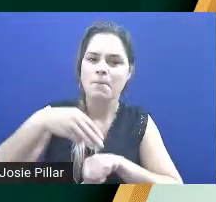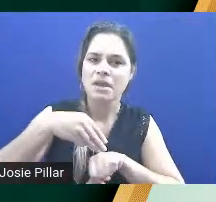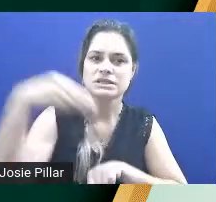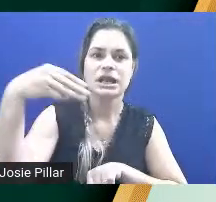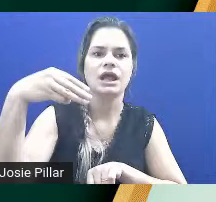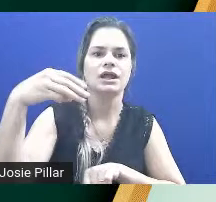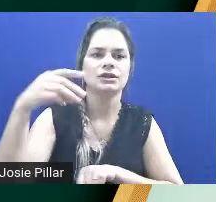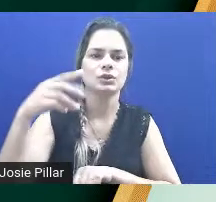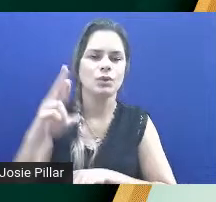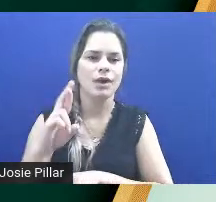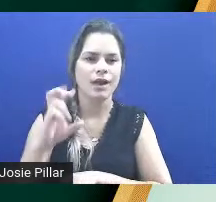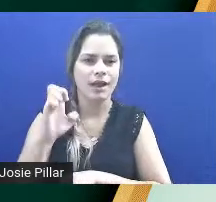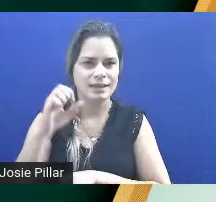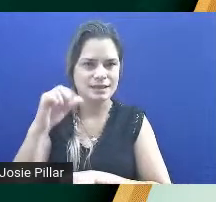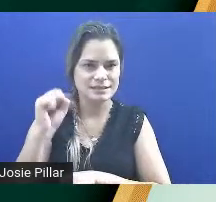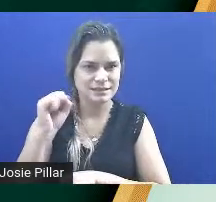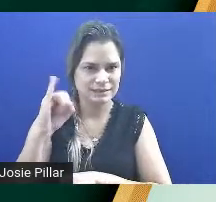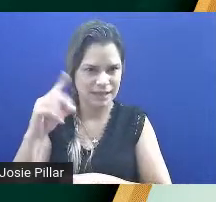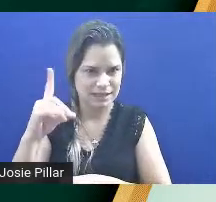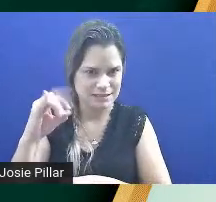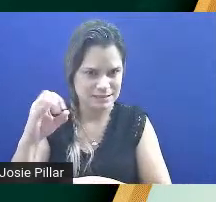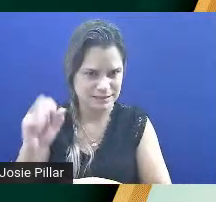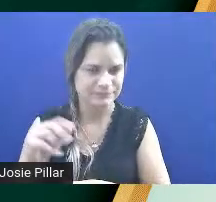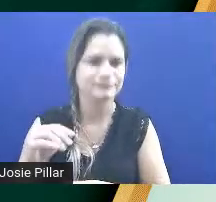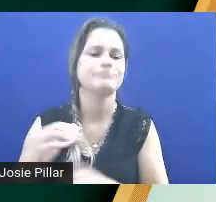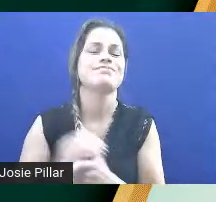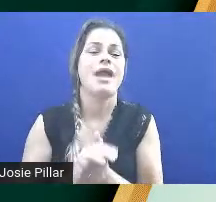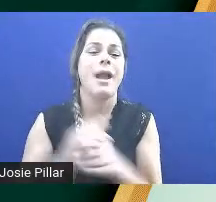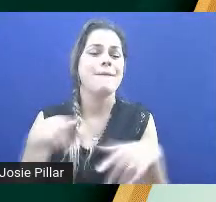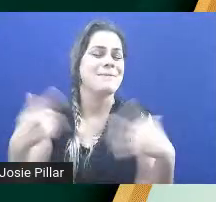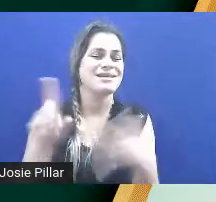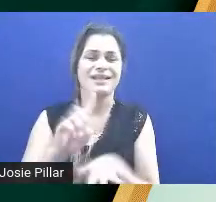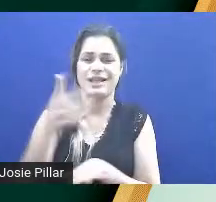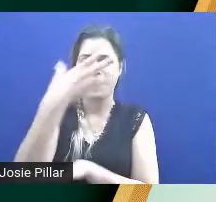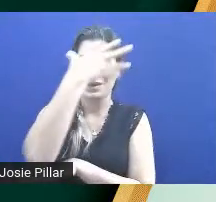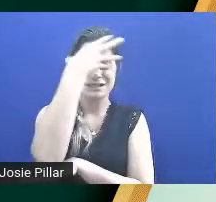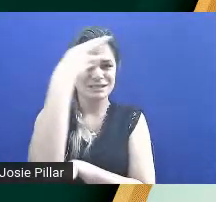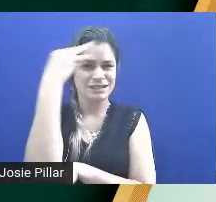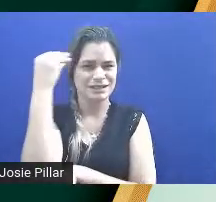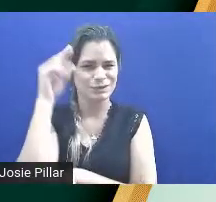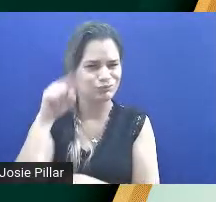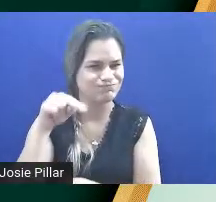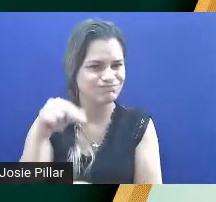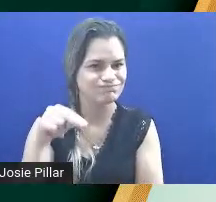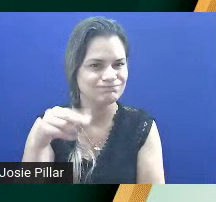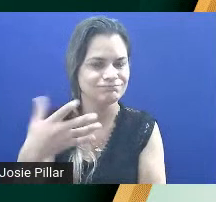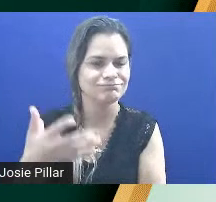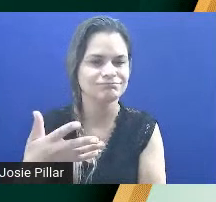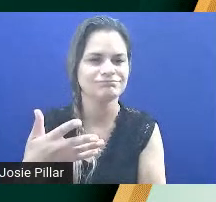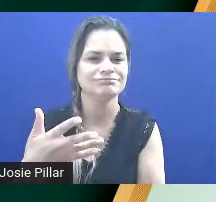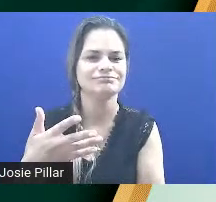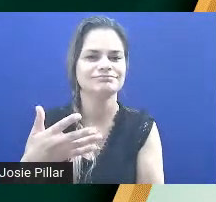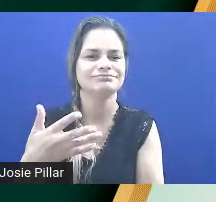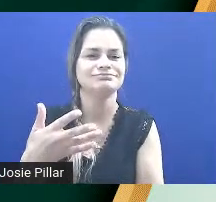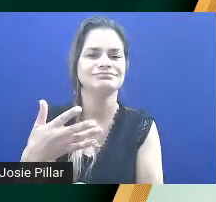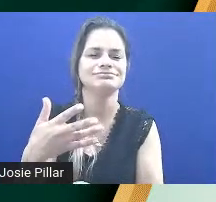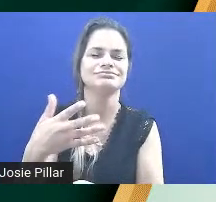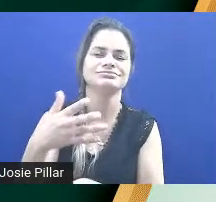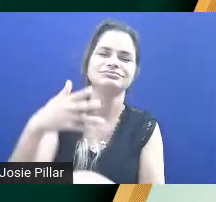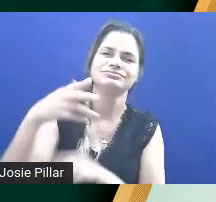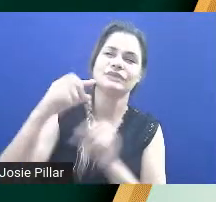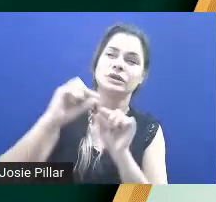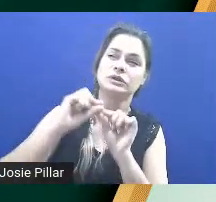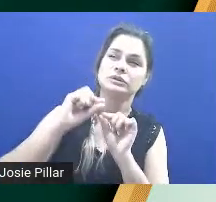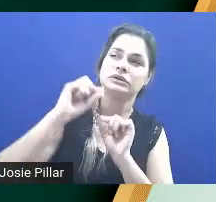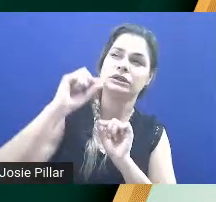residência. Diante disso, é importante que vocês jamais esqueçam uma coisa. Alguns ciclos vão ser mais longos, outros vão